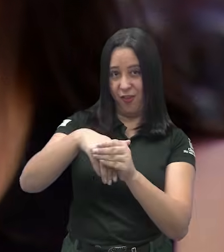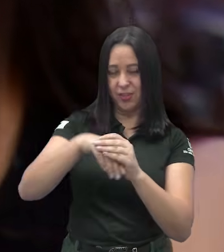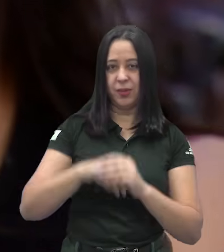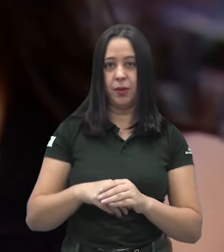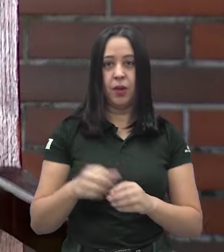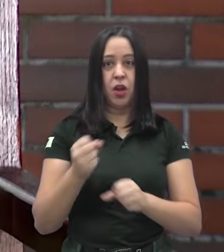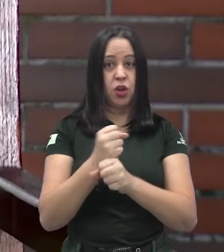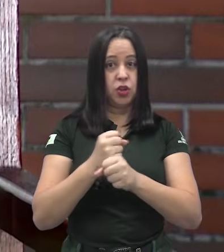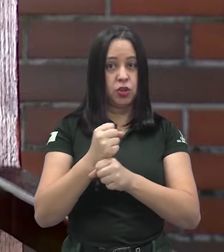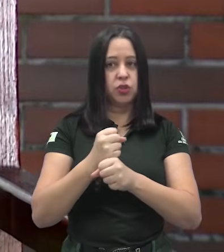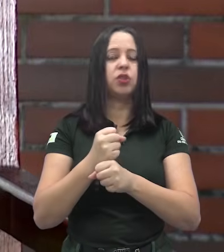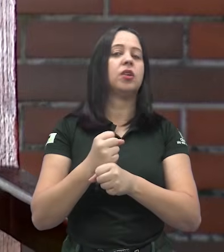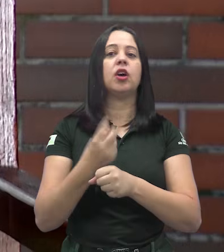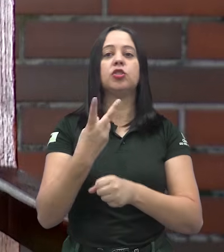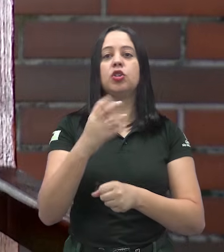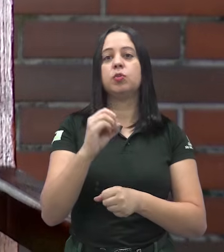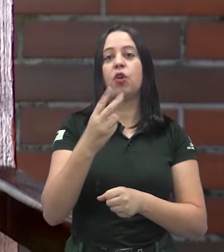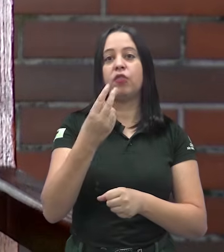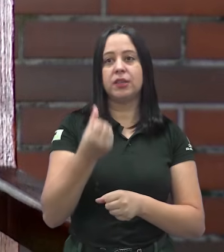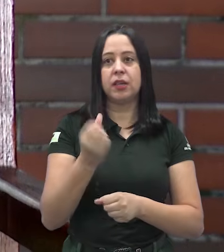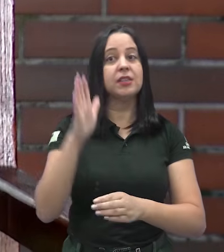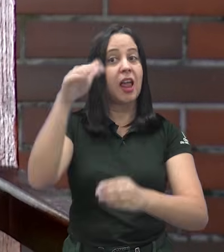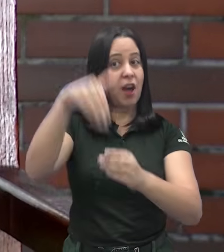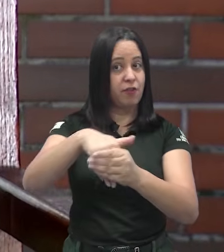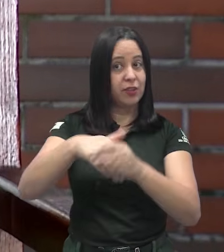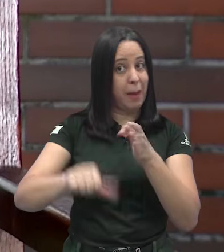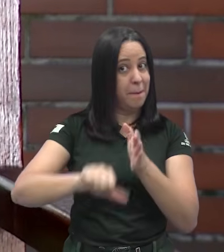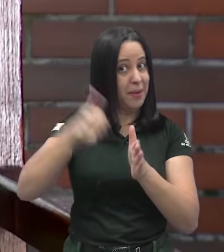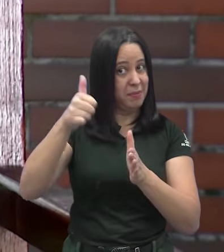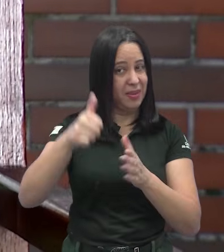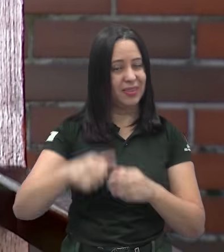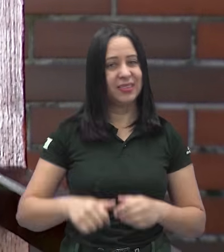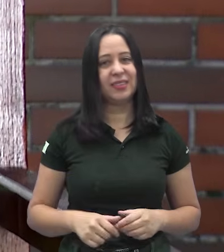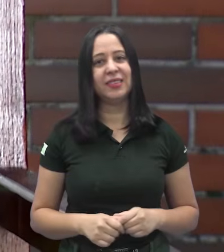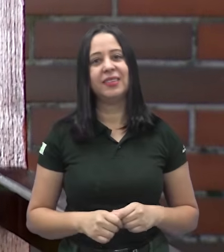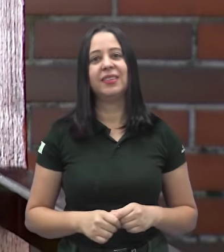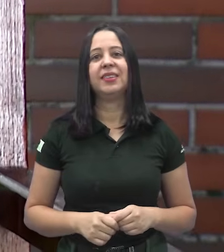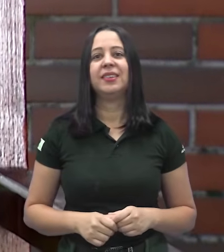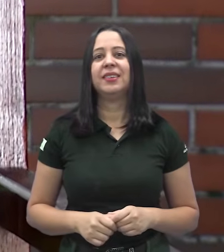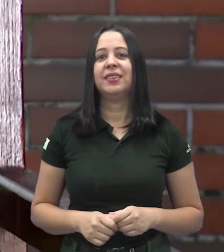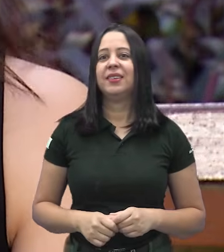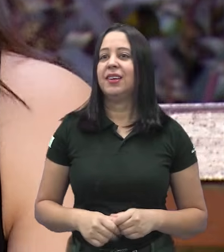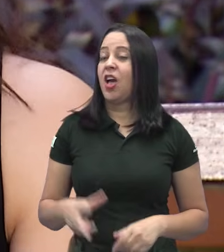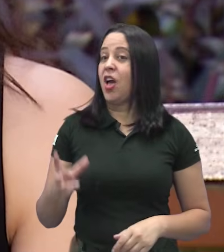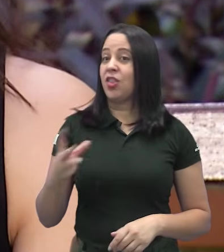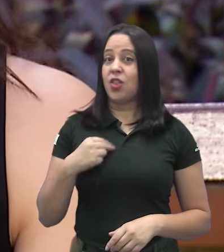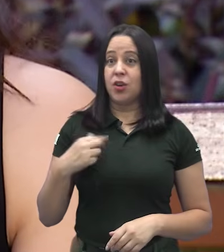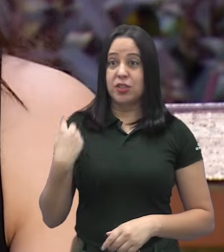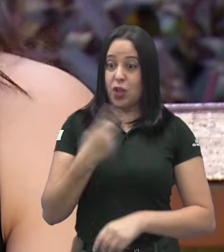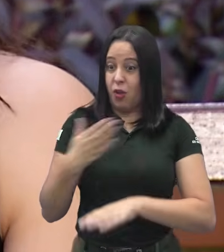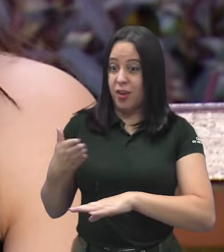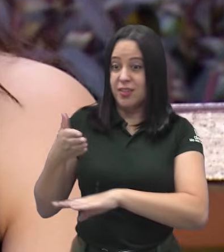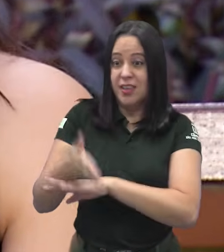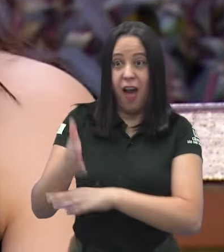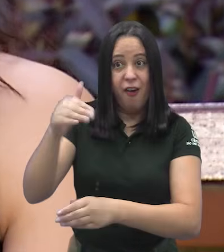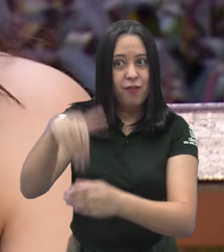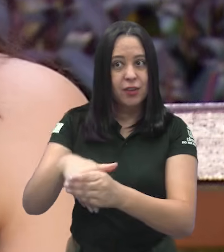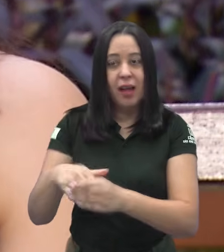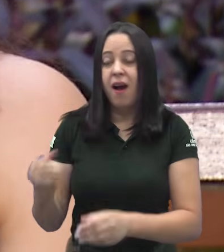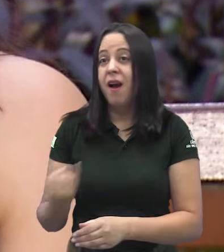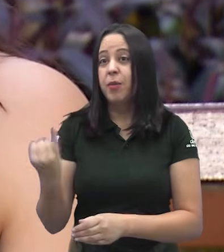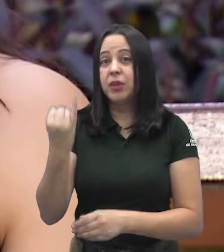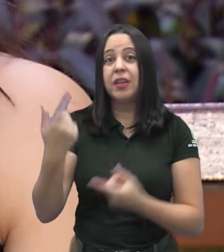de eleitor. Nas eleições 2026, a estudante vai votar pela primeira vez. Eu acho que a nossa participação é